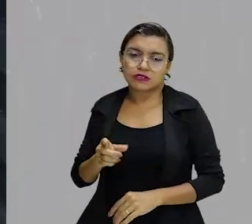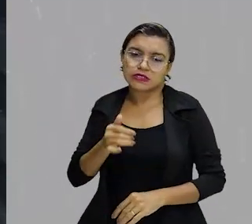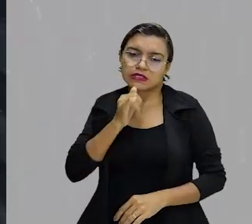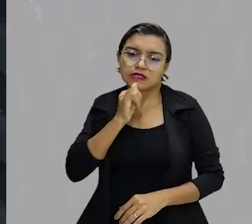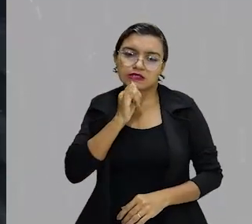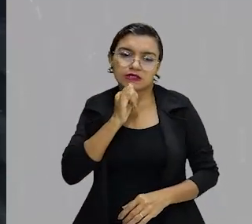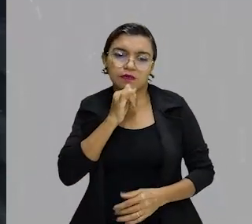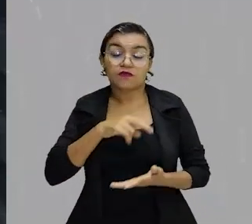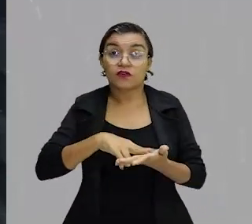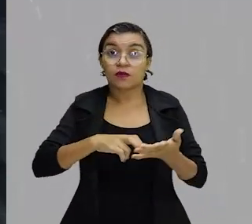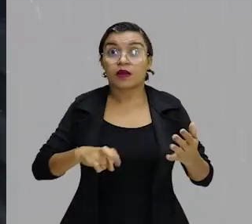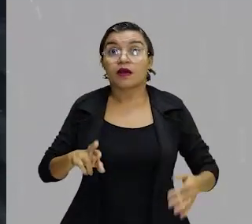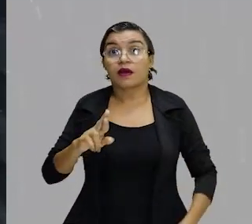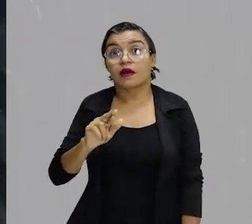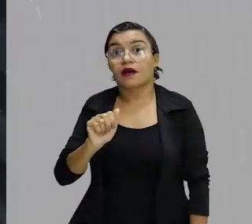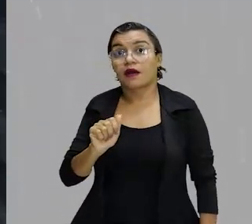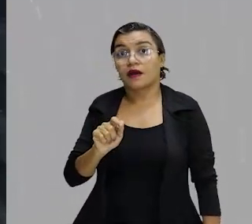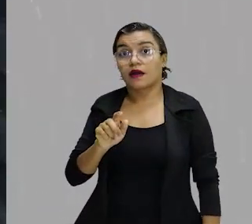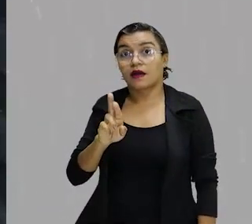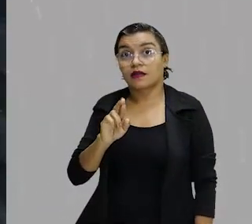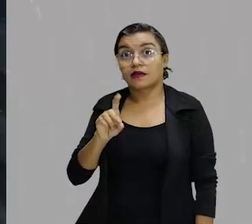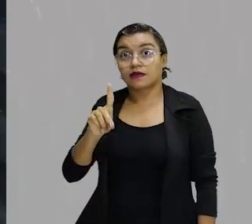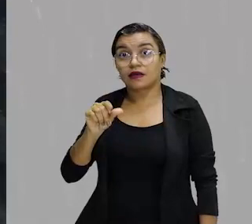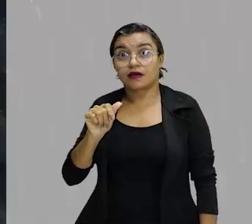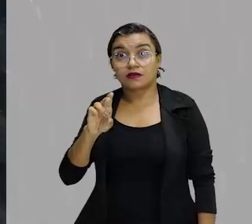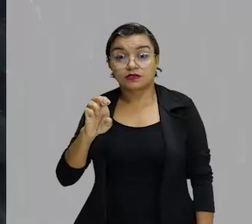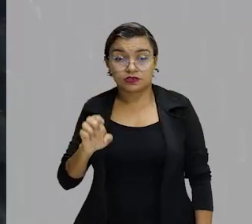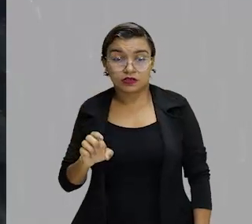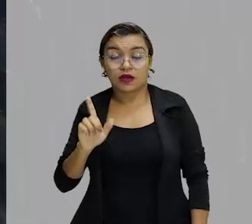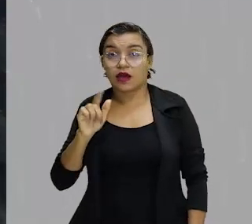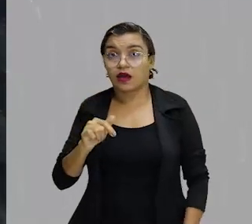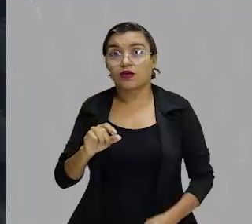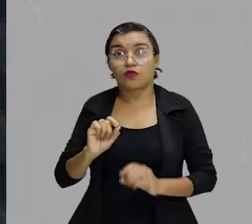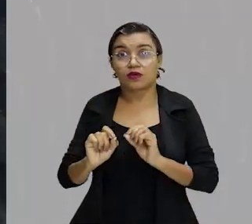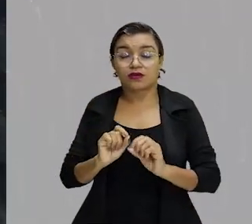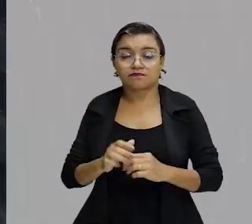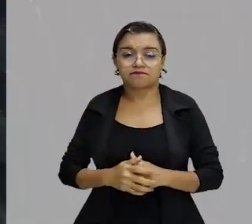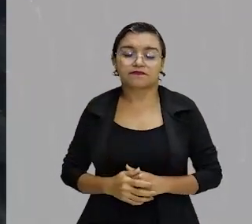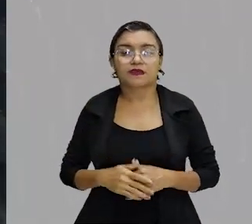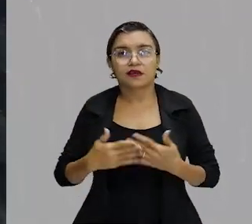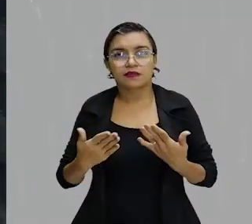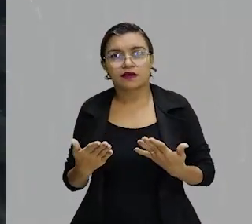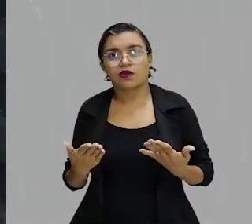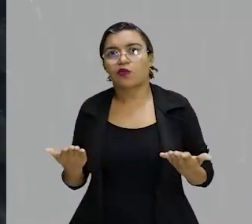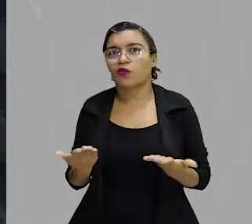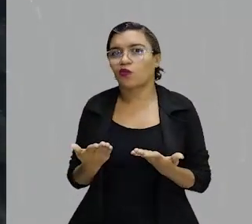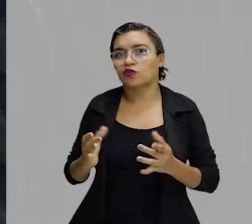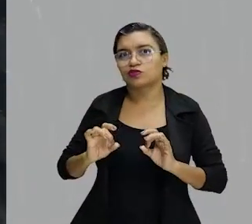aqui, ele chama atenção para a escassez da representação feminina no meio teatral. Pessoal, é isso.